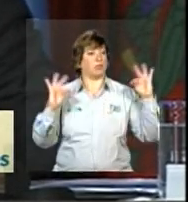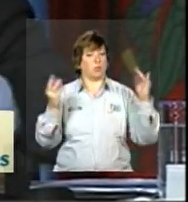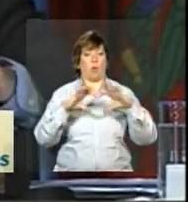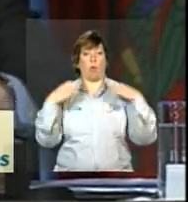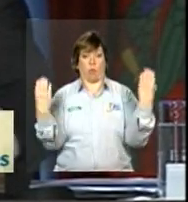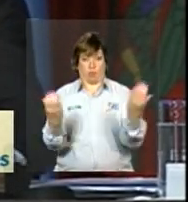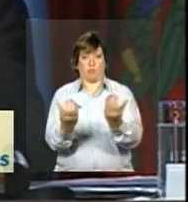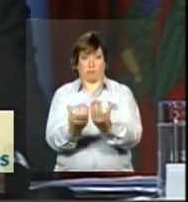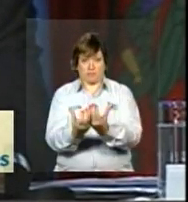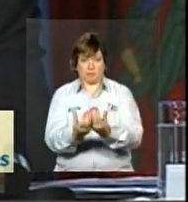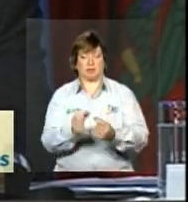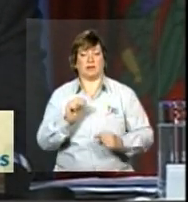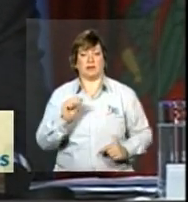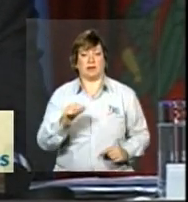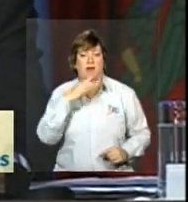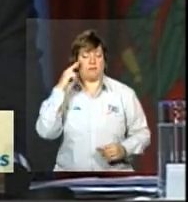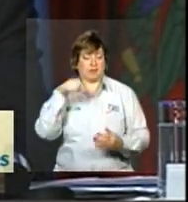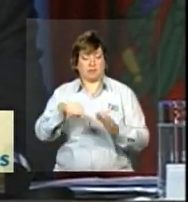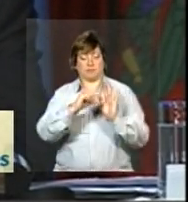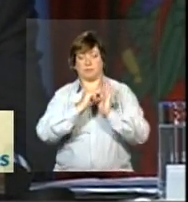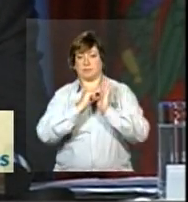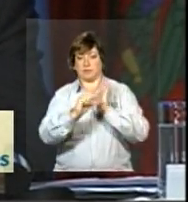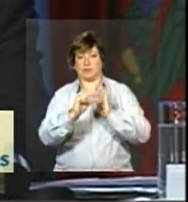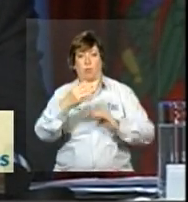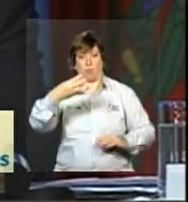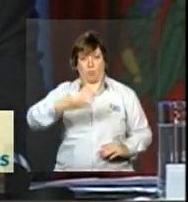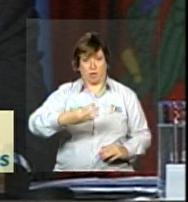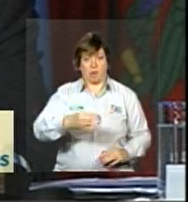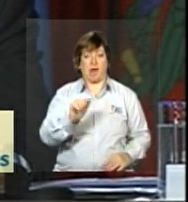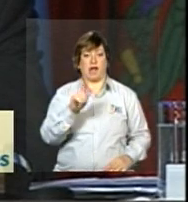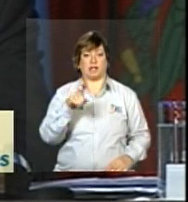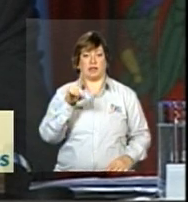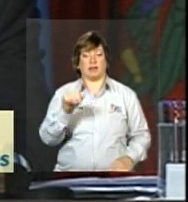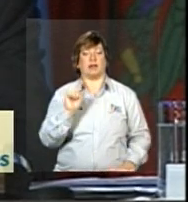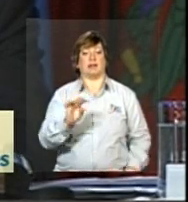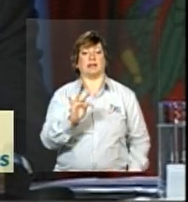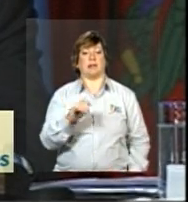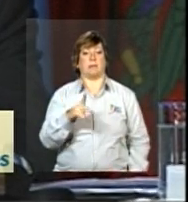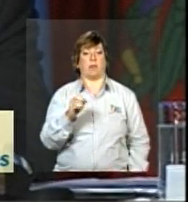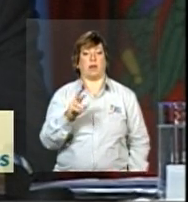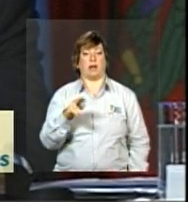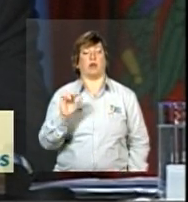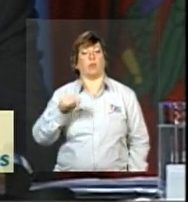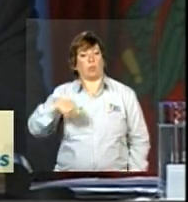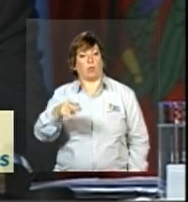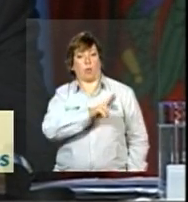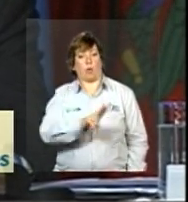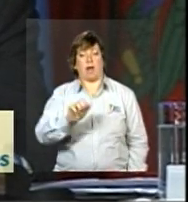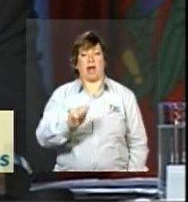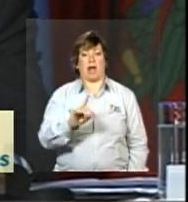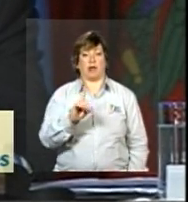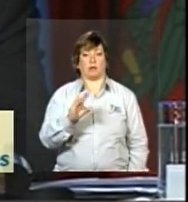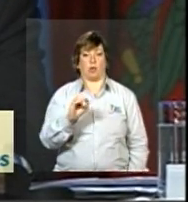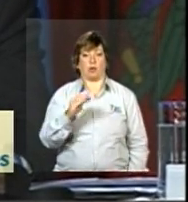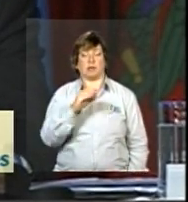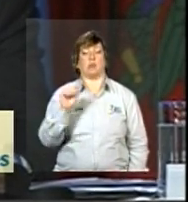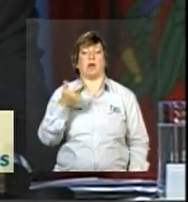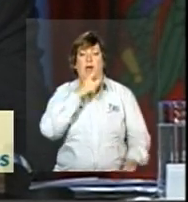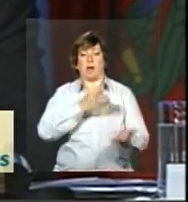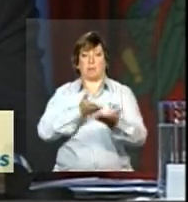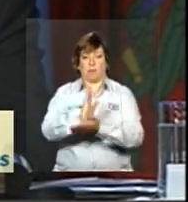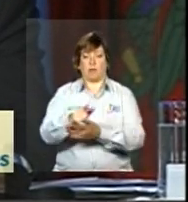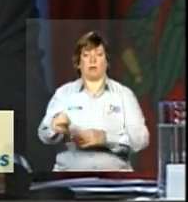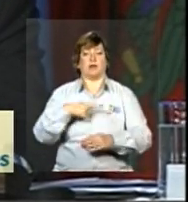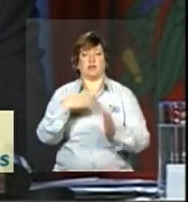a considerar o item 4 da agenda temporária, titulada adoção ou aprovação da agenda